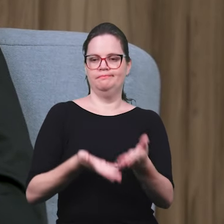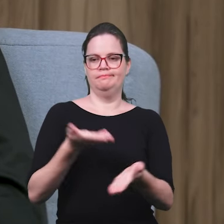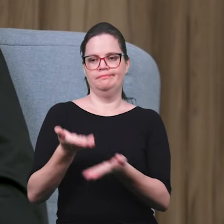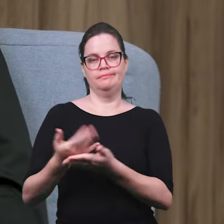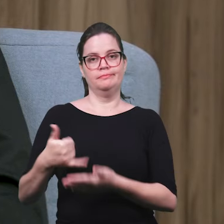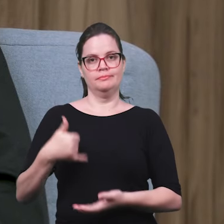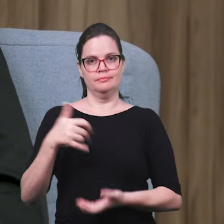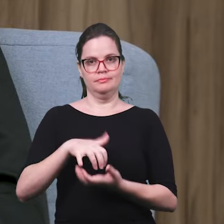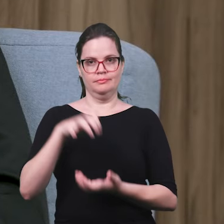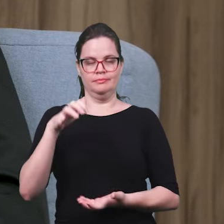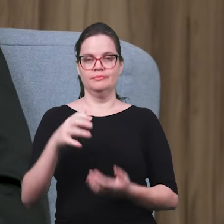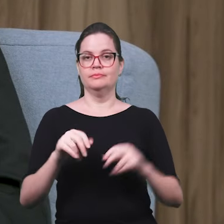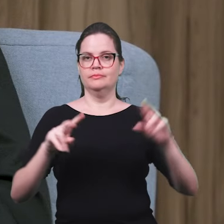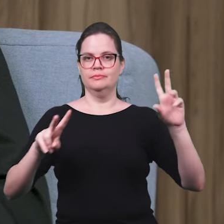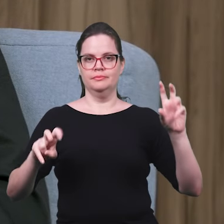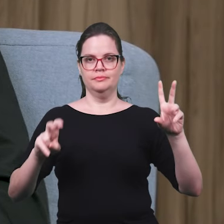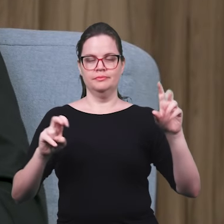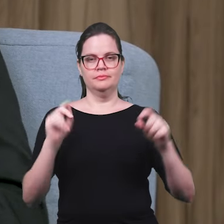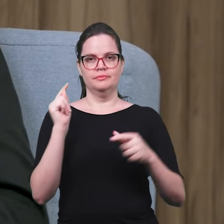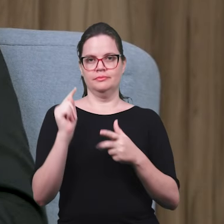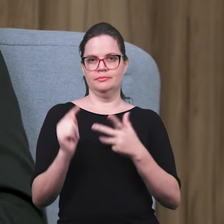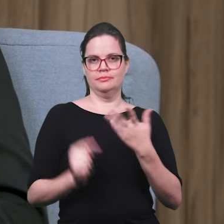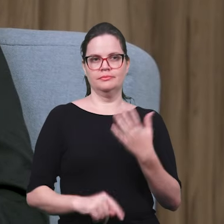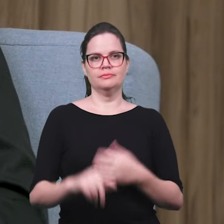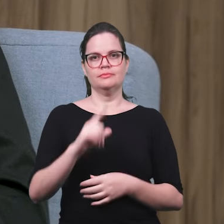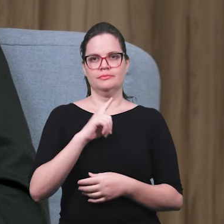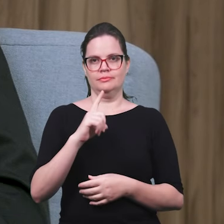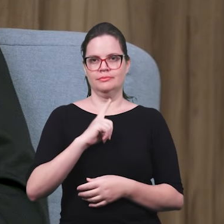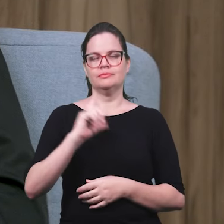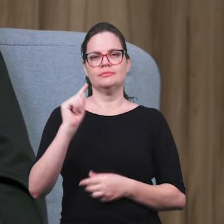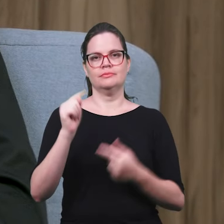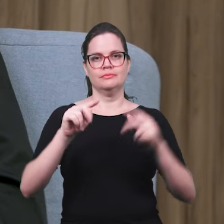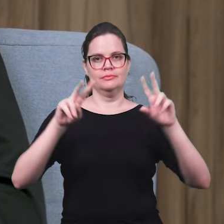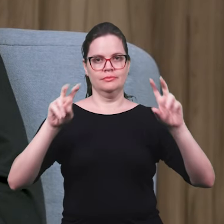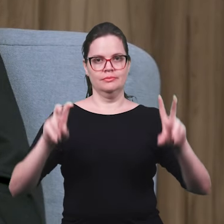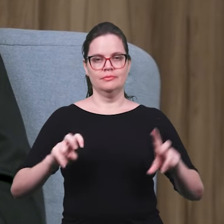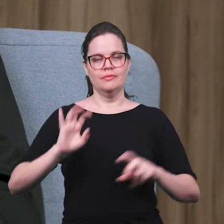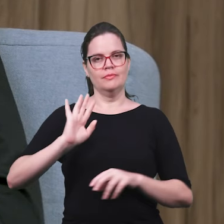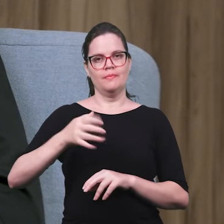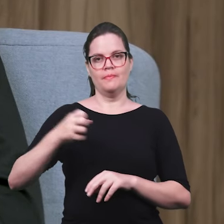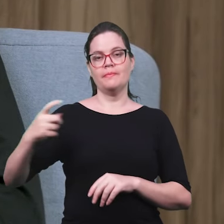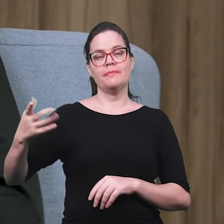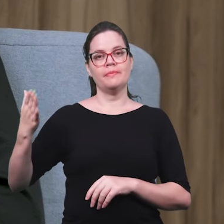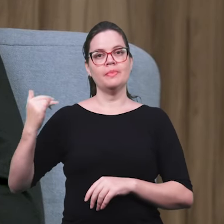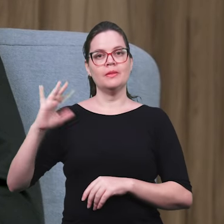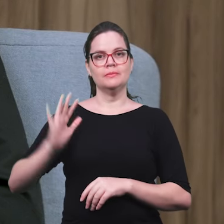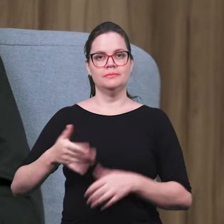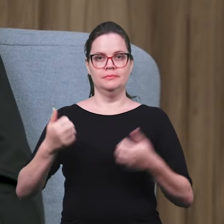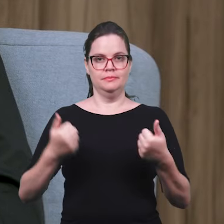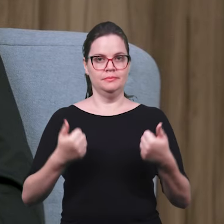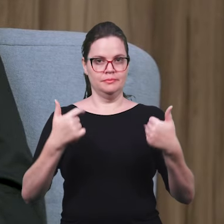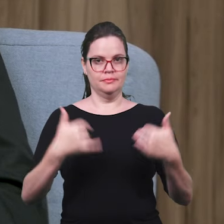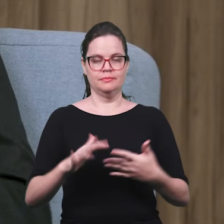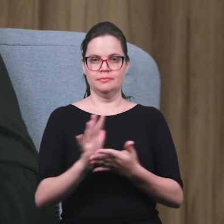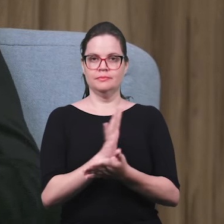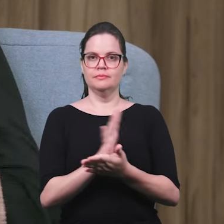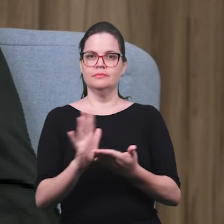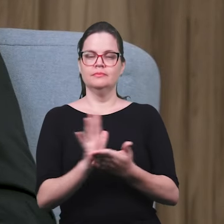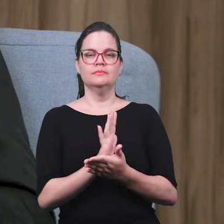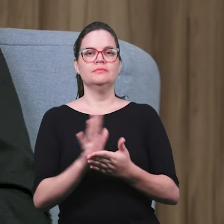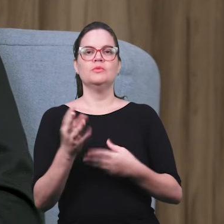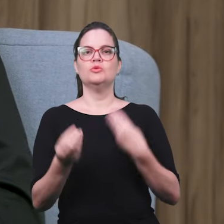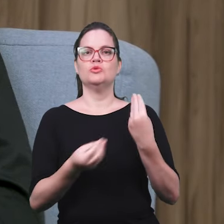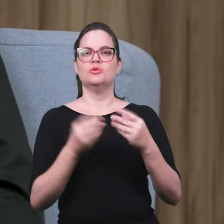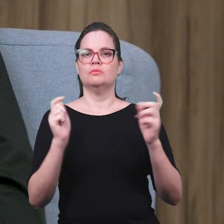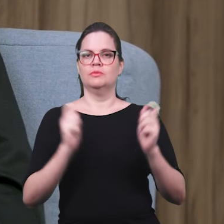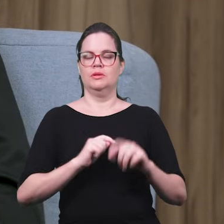este tema ele abrange muitas coisas, como já falamos nos episódios anteriores sobre algumas formas